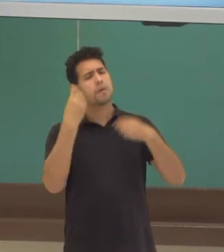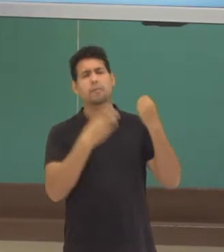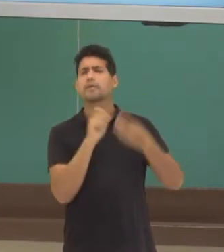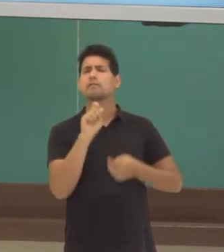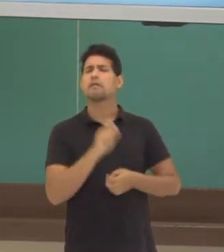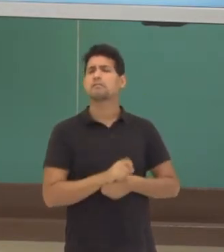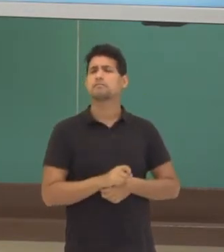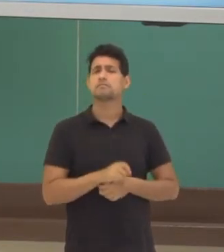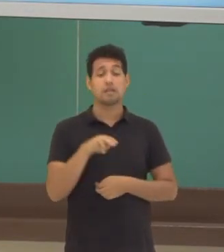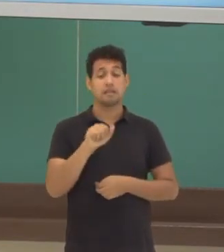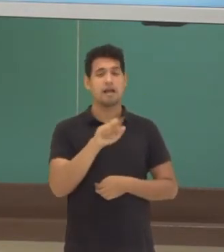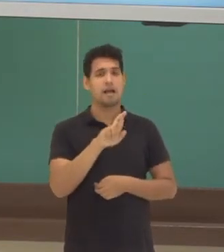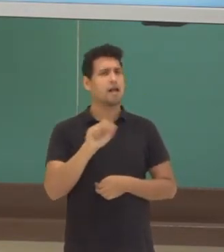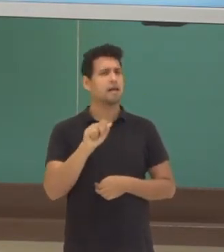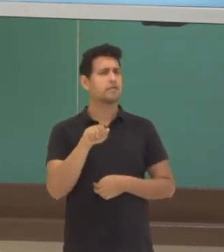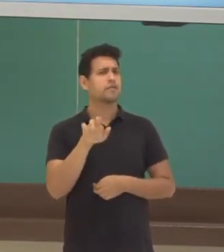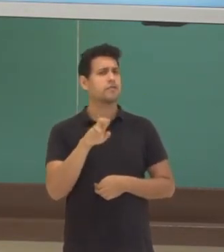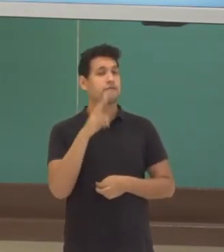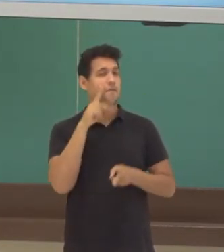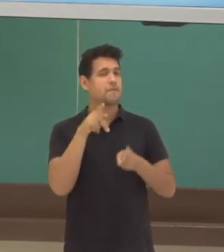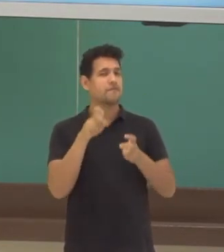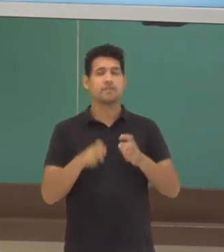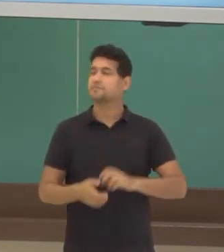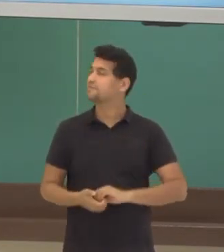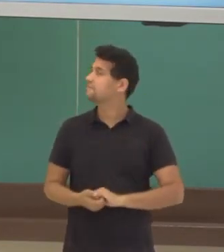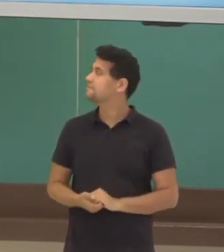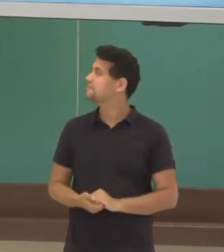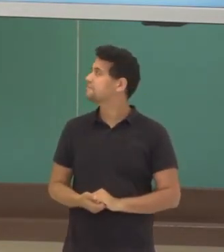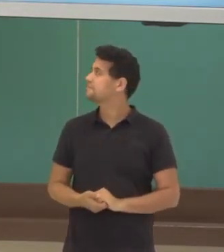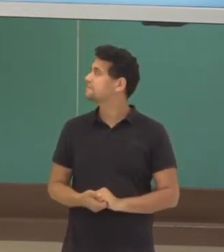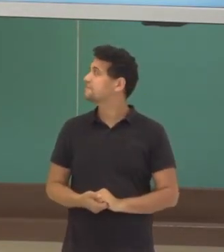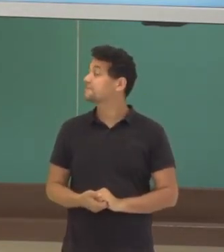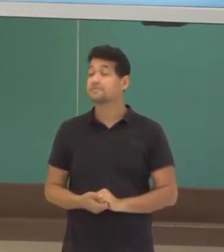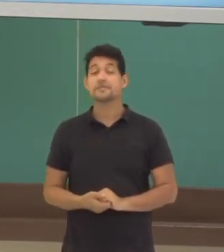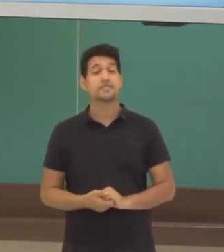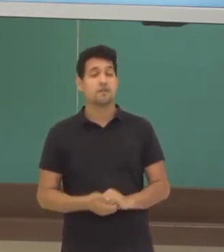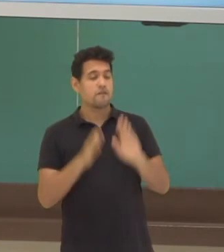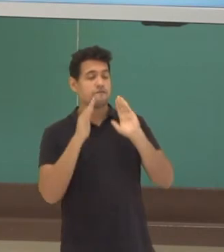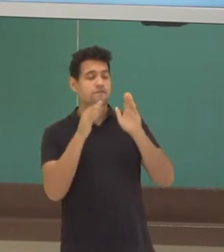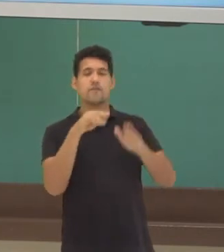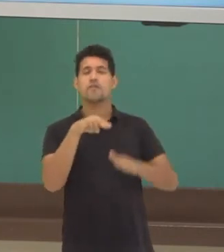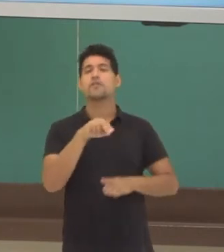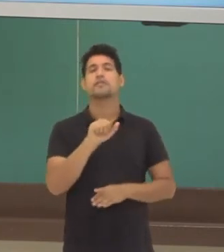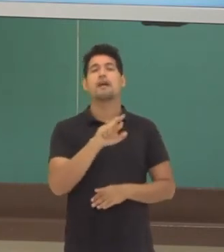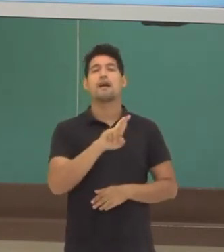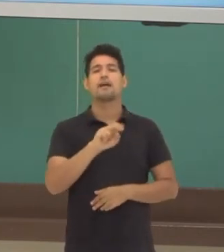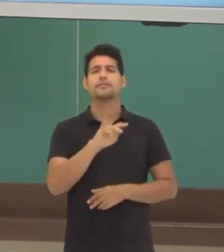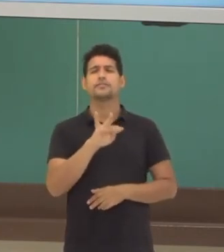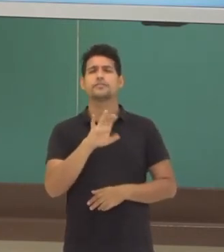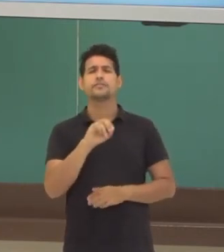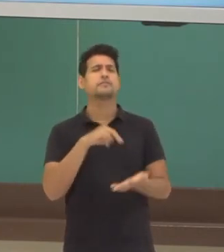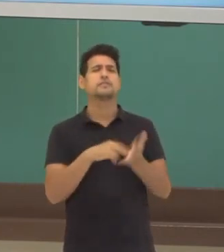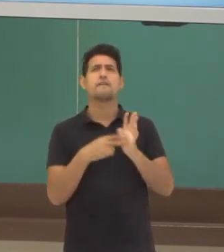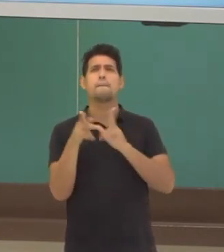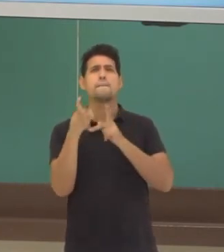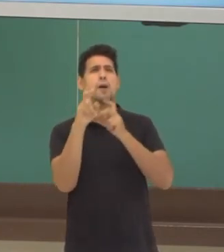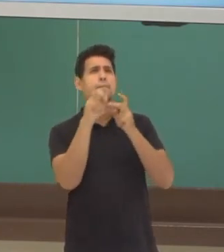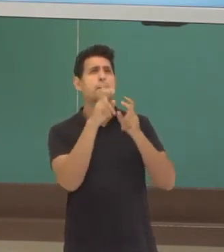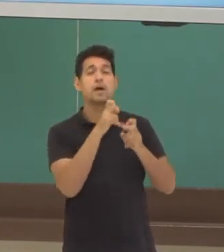inferir aquela informação, né? Mas o detalhe observado é bem importante, né? Vamos lá então, percebendo então qual é a